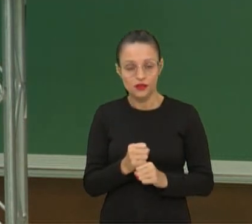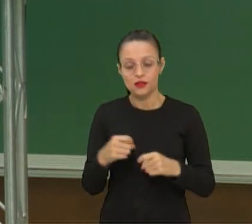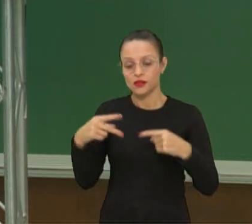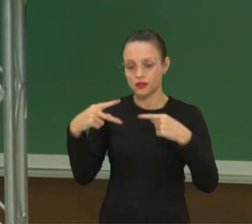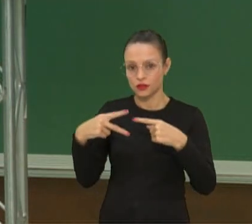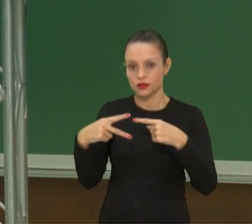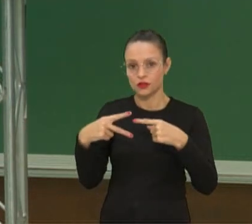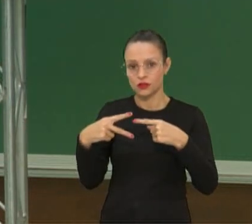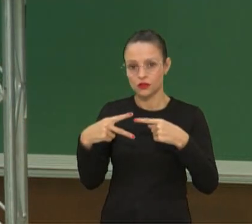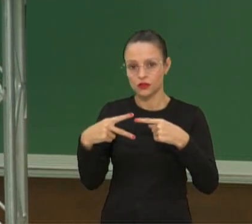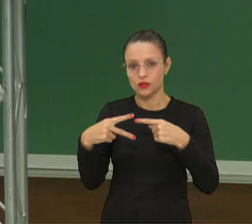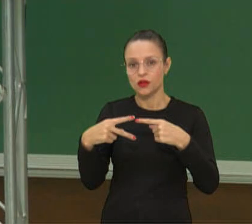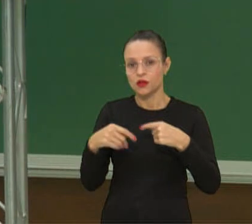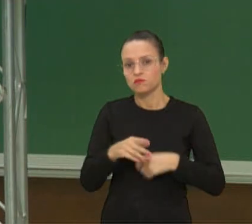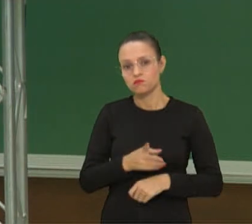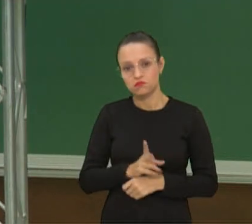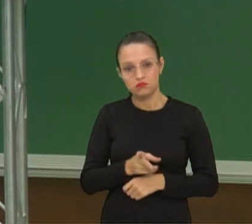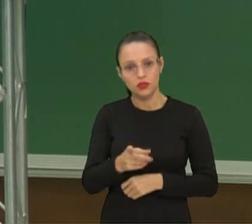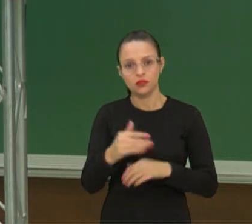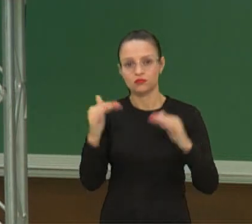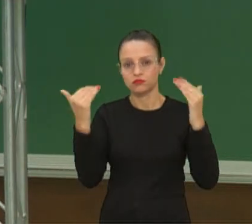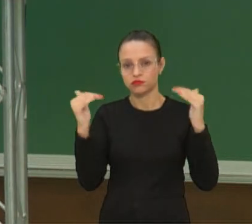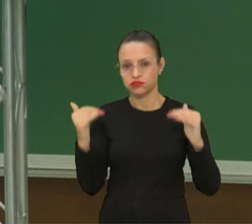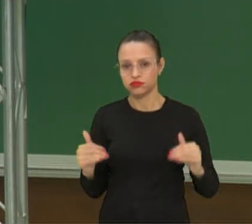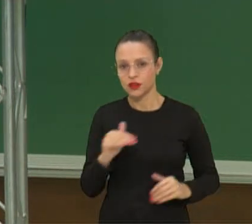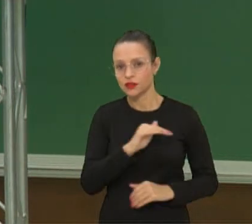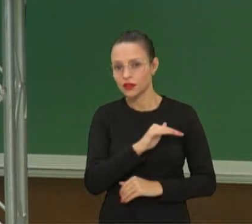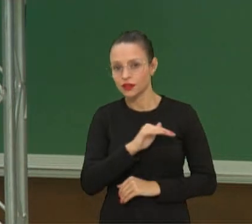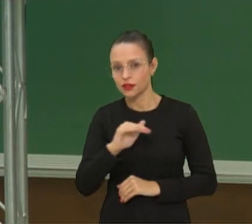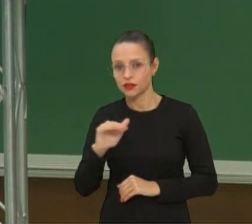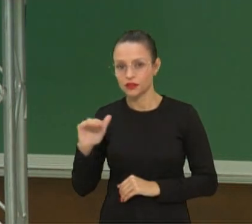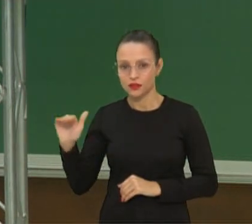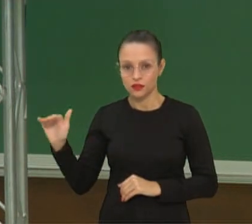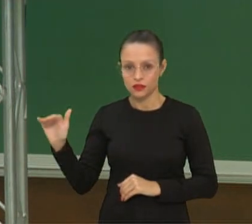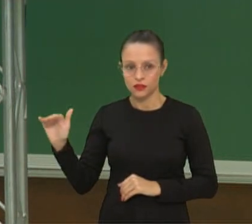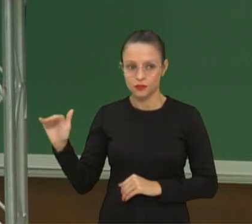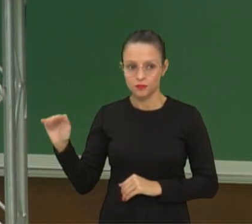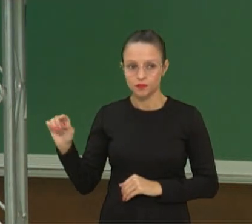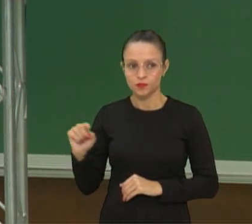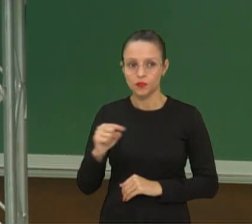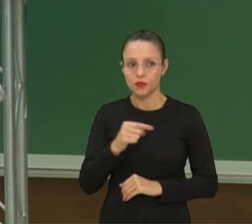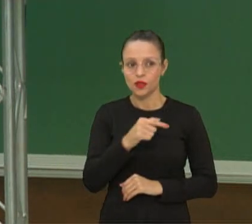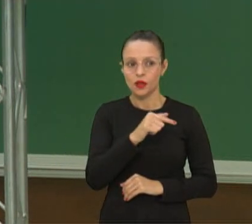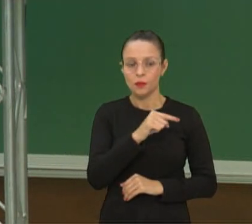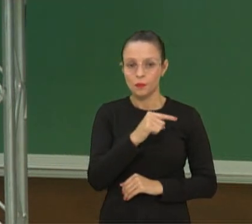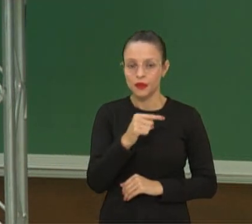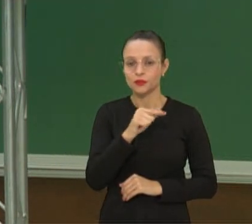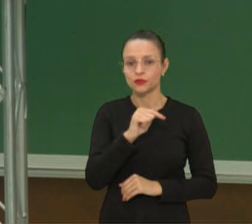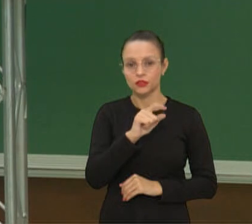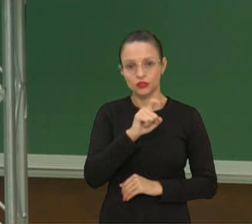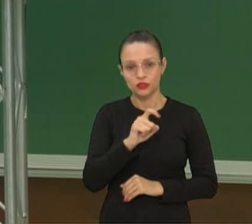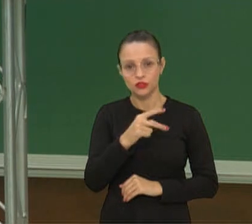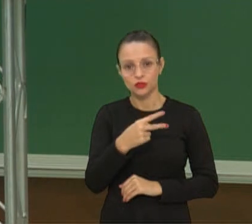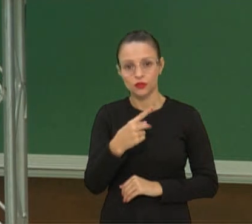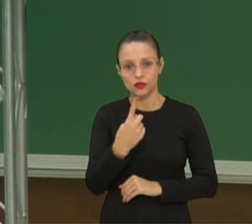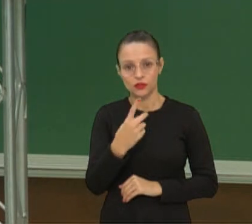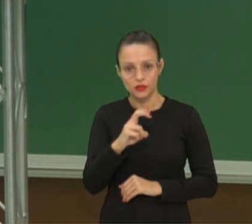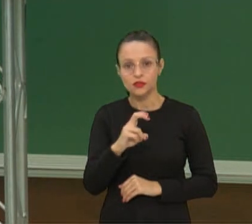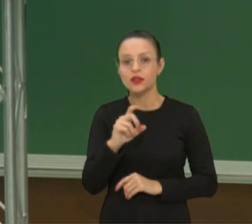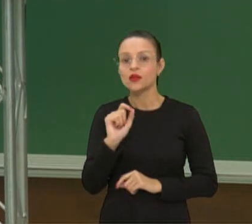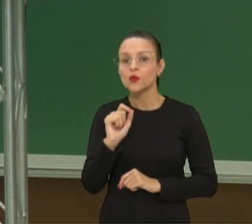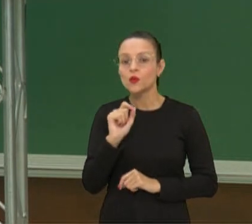flechinha, eu posso continuar seguindo o cálculo na mesma linha. Então, menos 7x igual a menos 15 implica o quê? X igual a